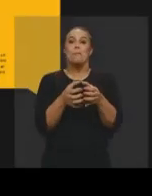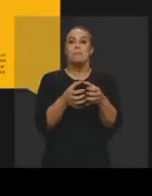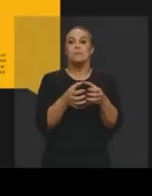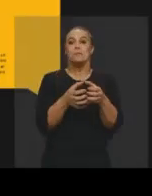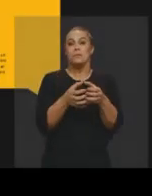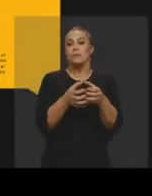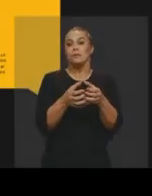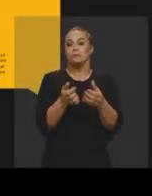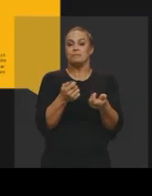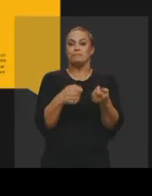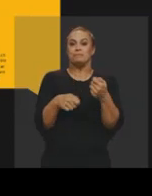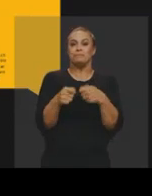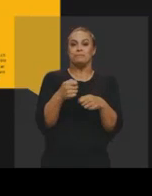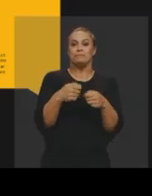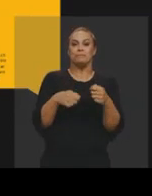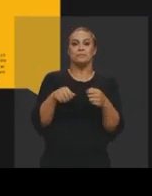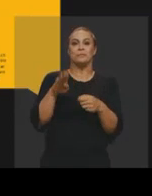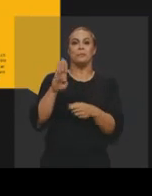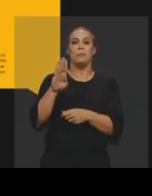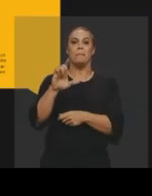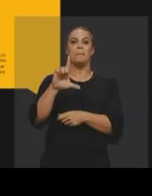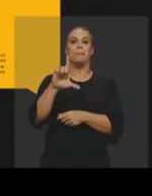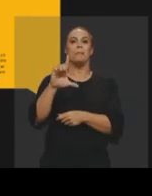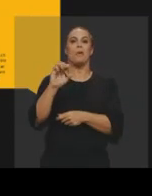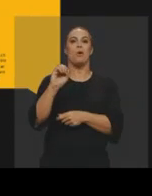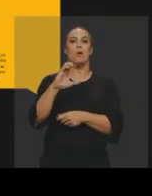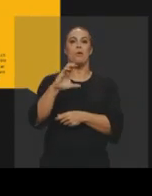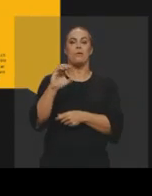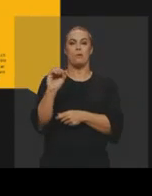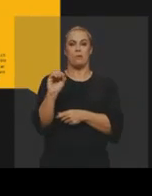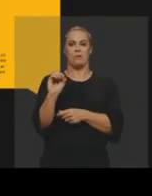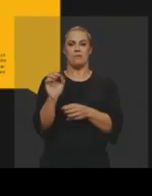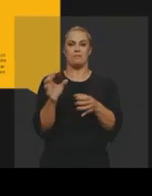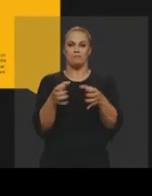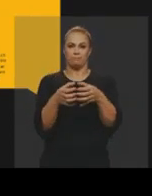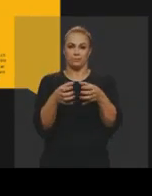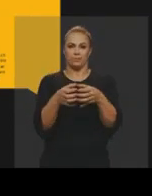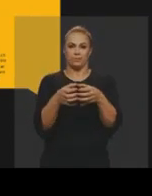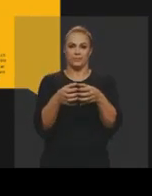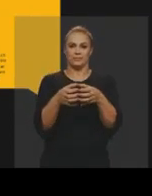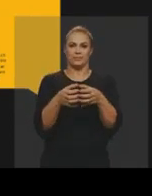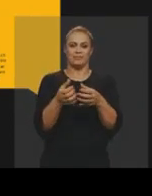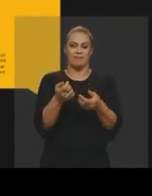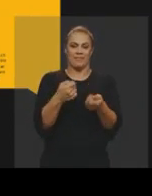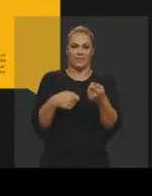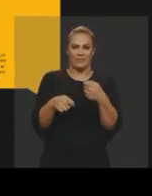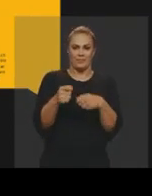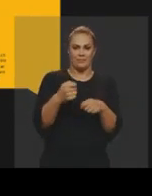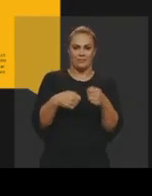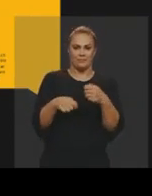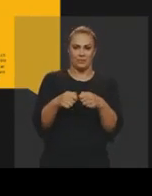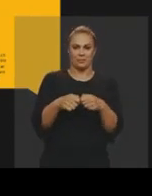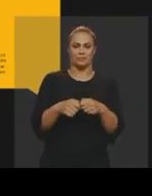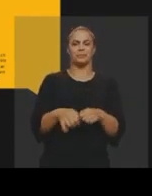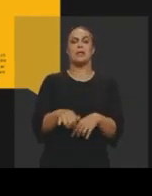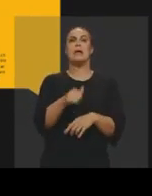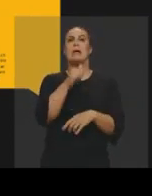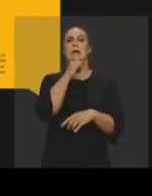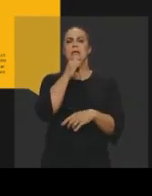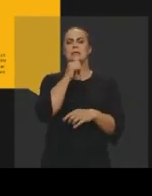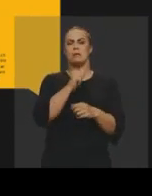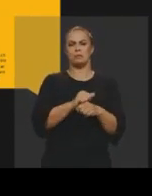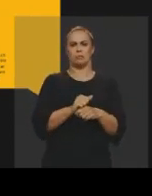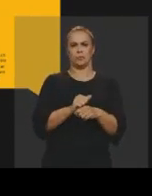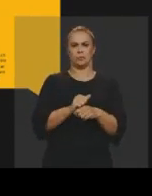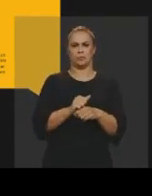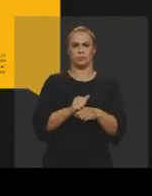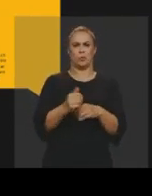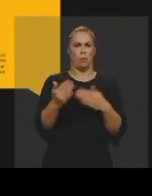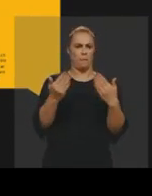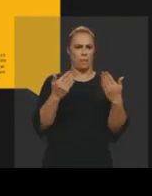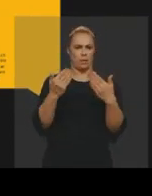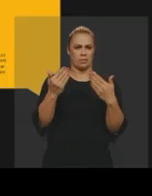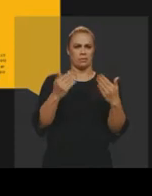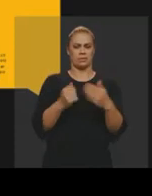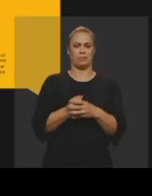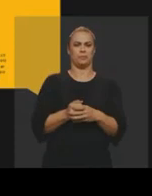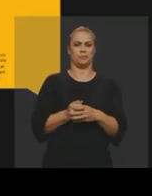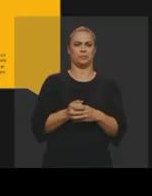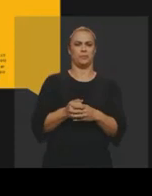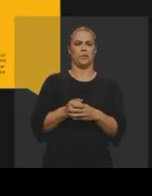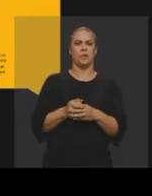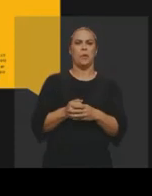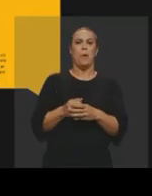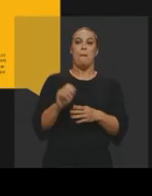louca do professor, um bambuzinho e um feixe de bambus. Um bambuzinho, uma varetinha, você quebra ela